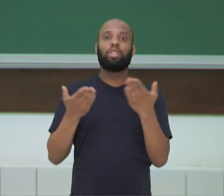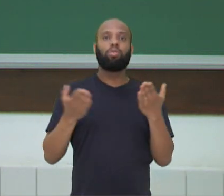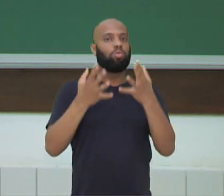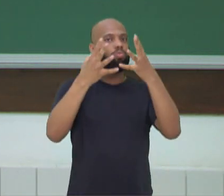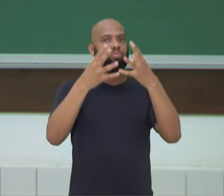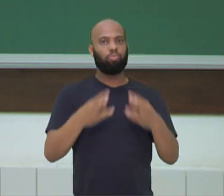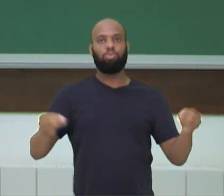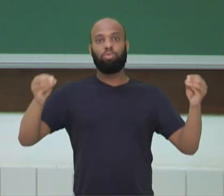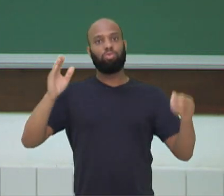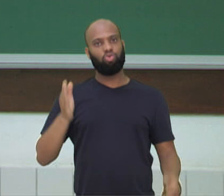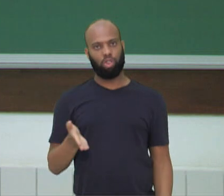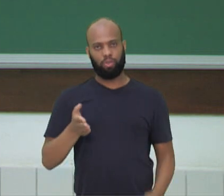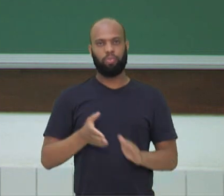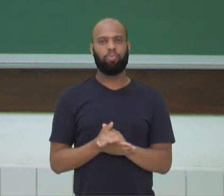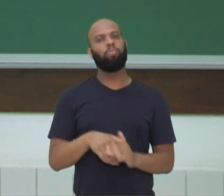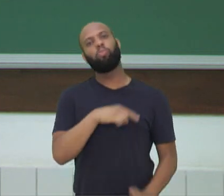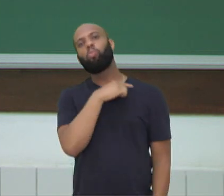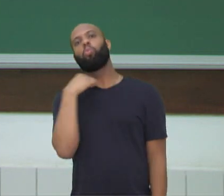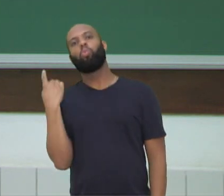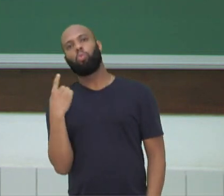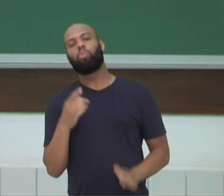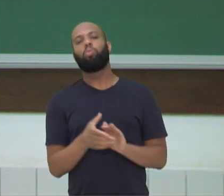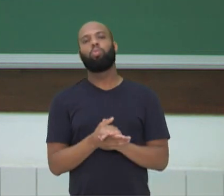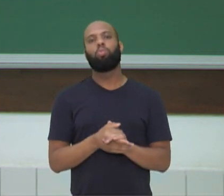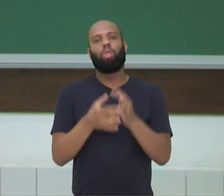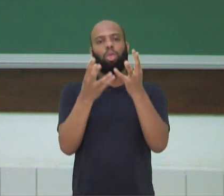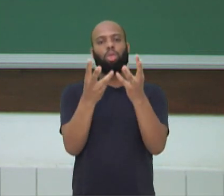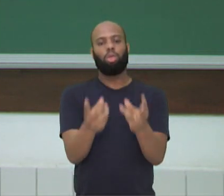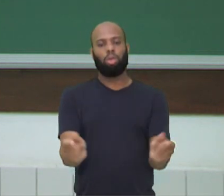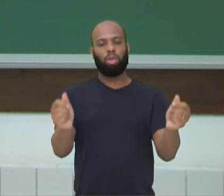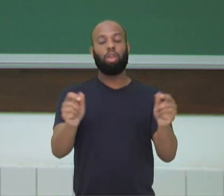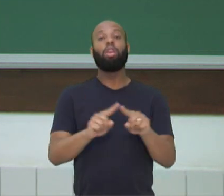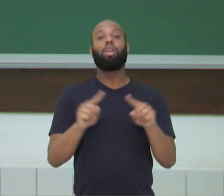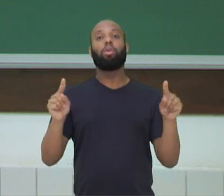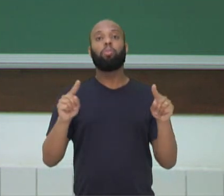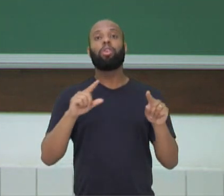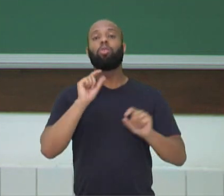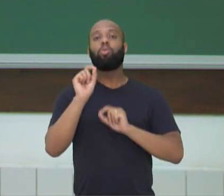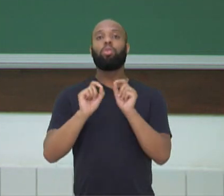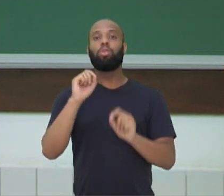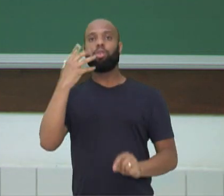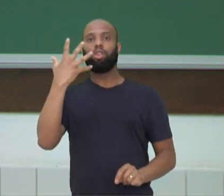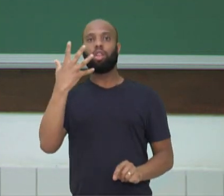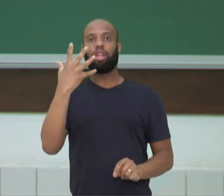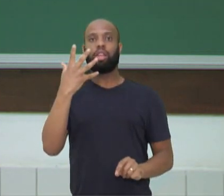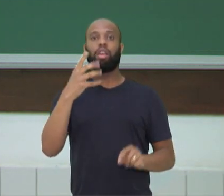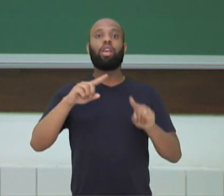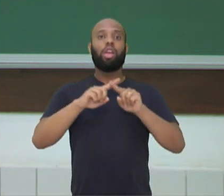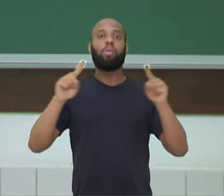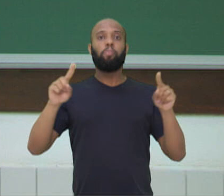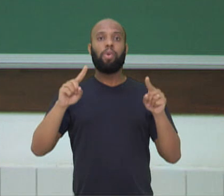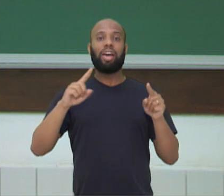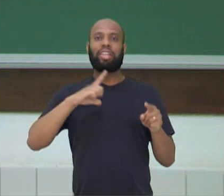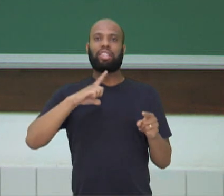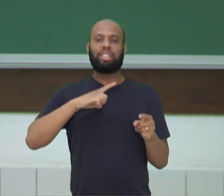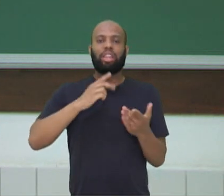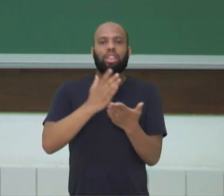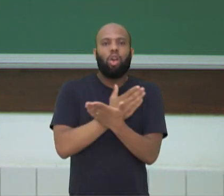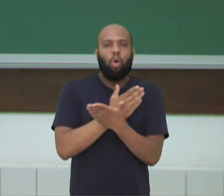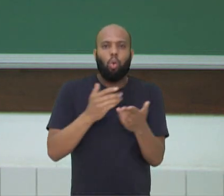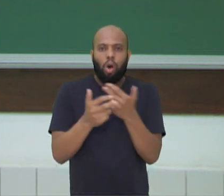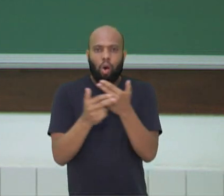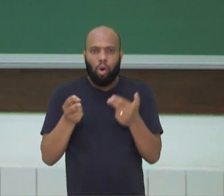não está mais aqui conosco. Ele morreu, entrou em decomposição, só que suas partes ficaram